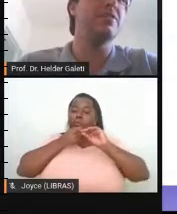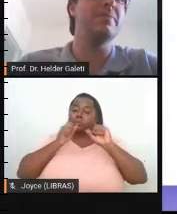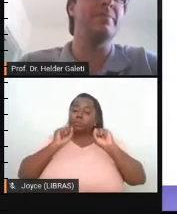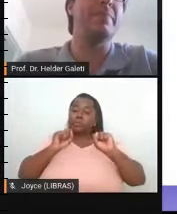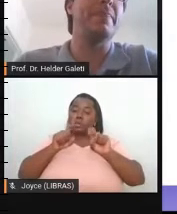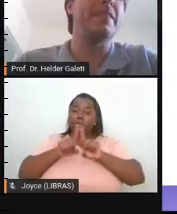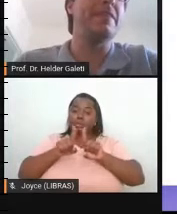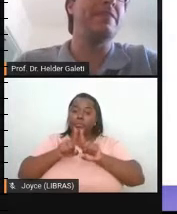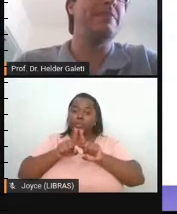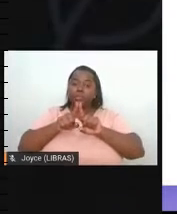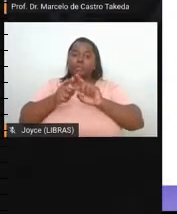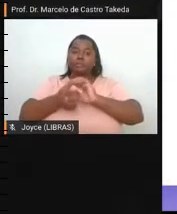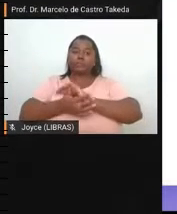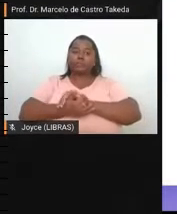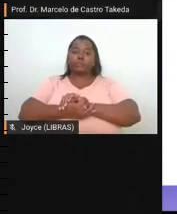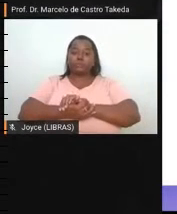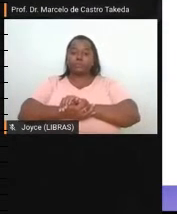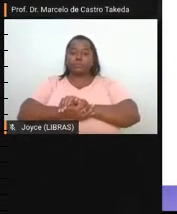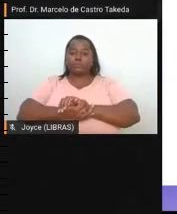Obrigado.